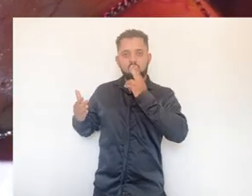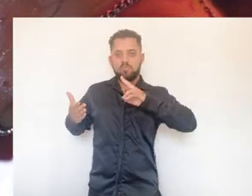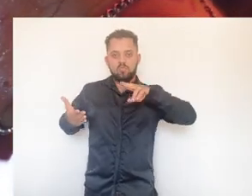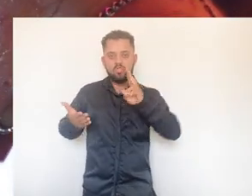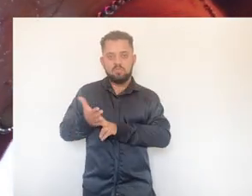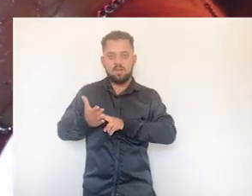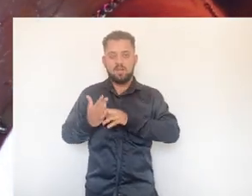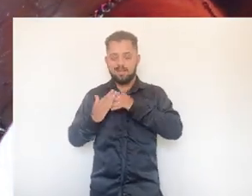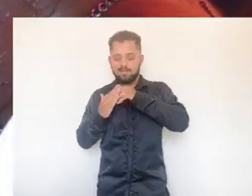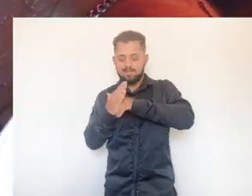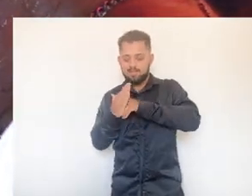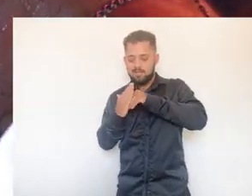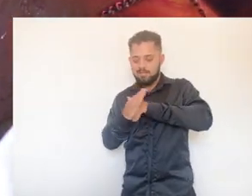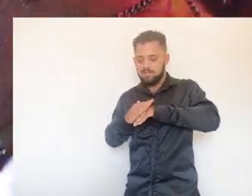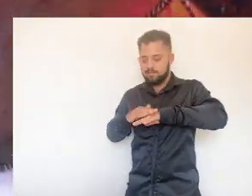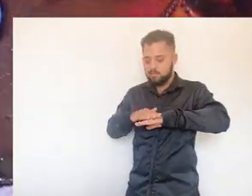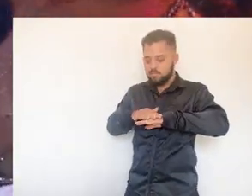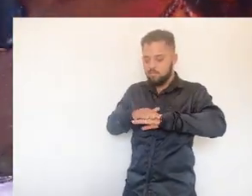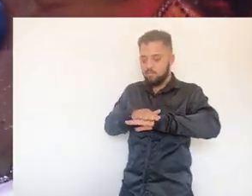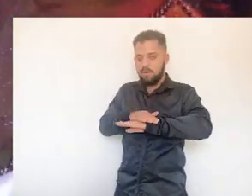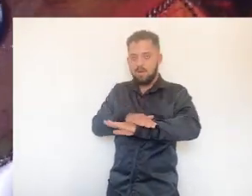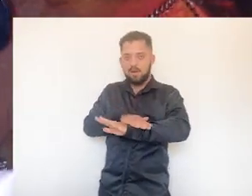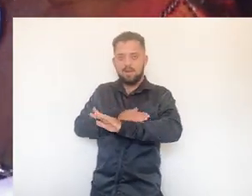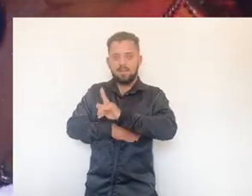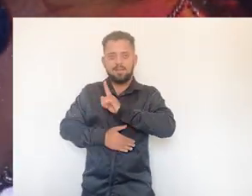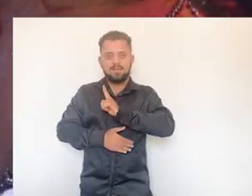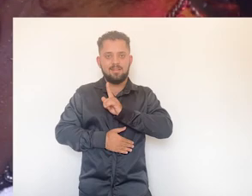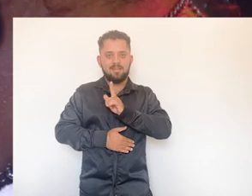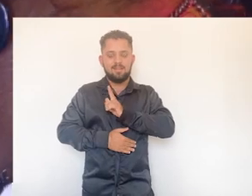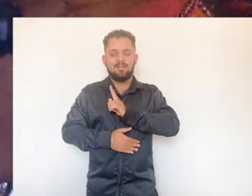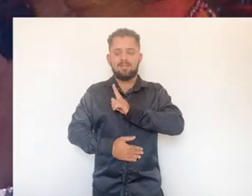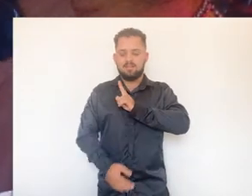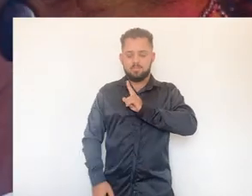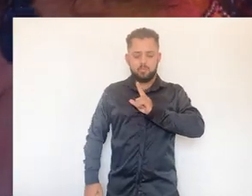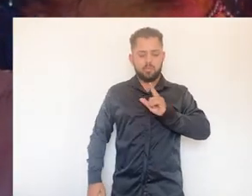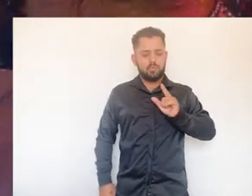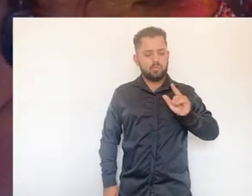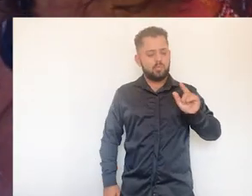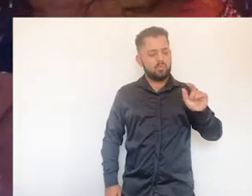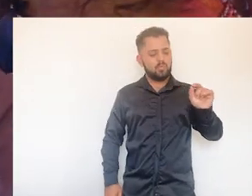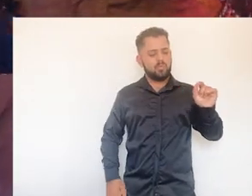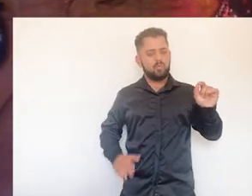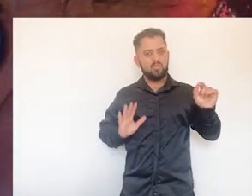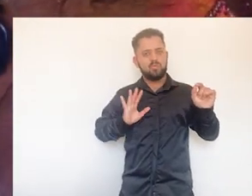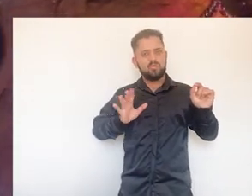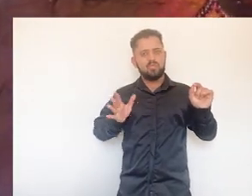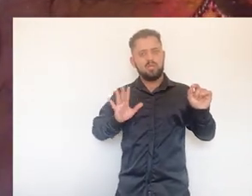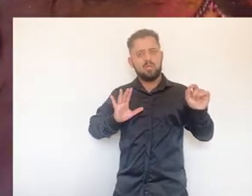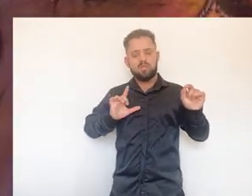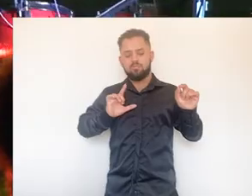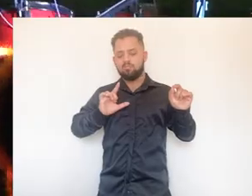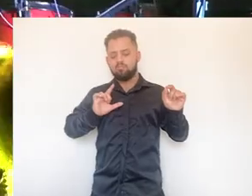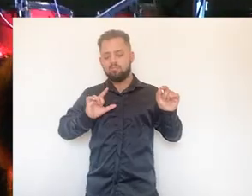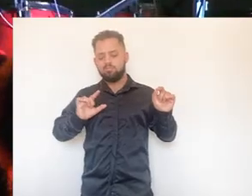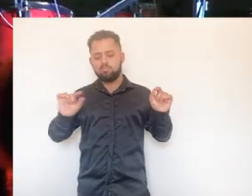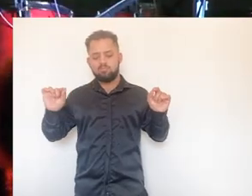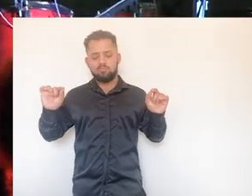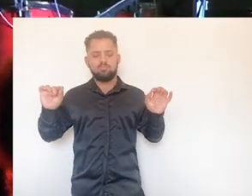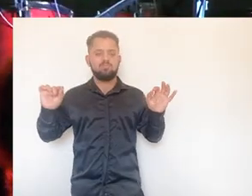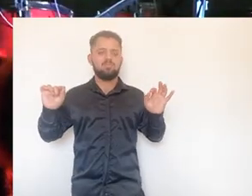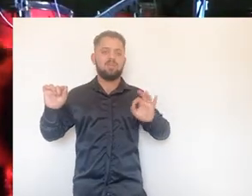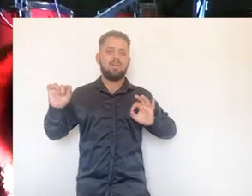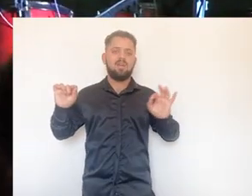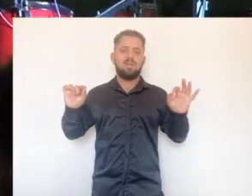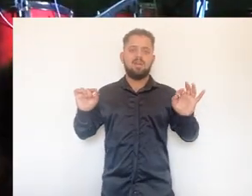um segredo. Você partiu sem pressa e sem demora,